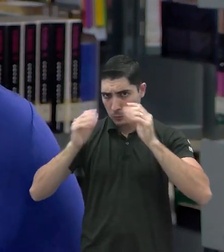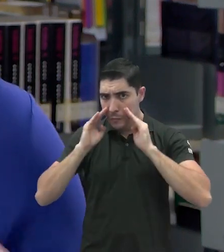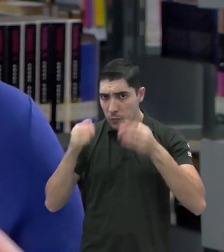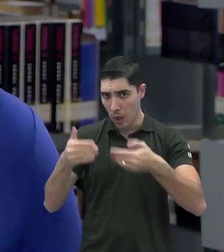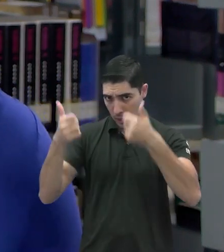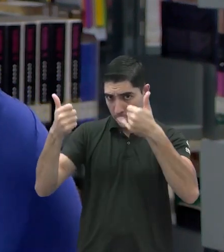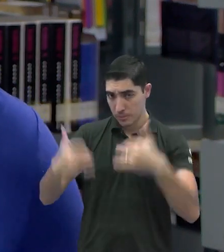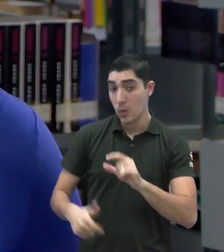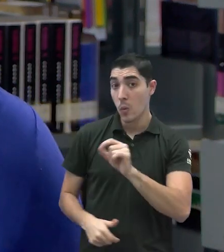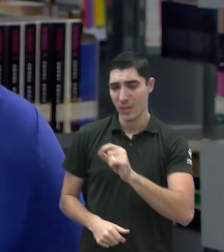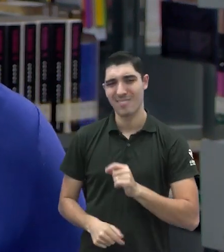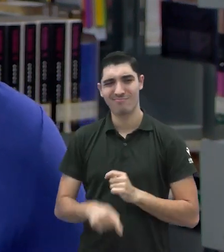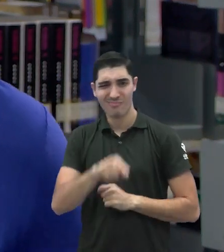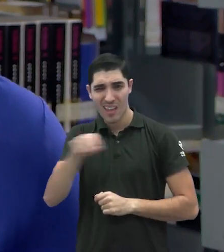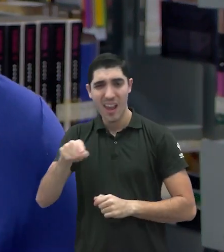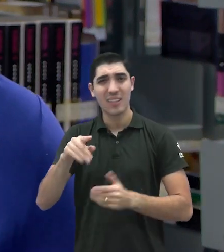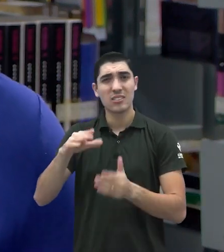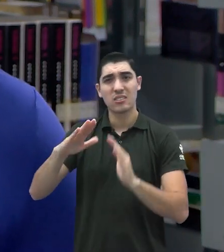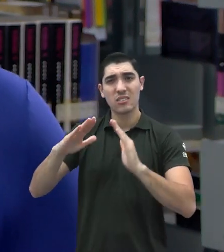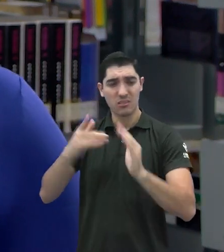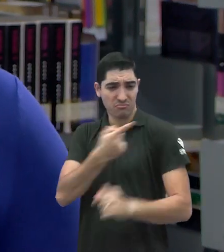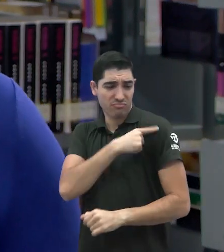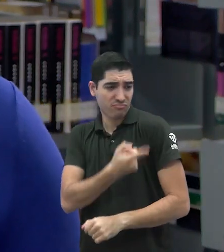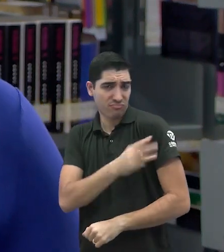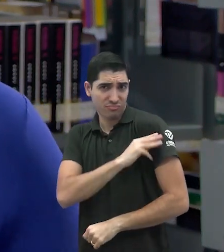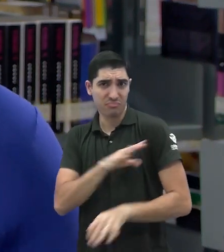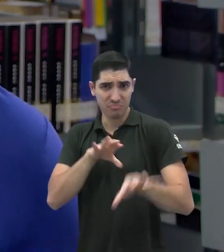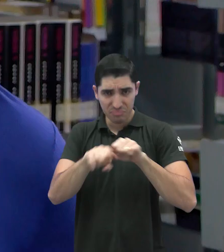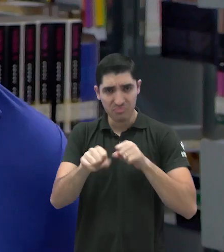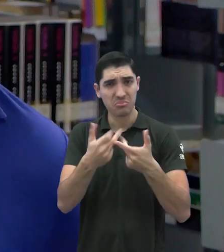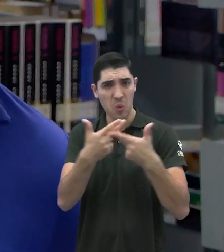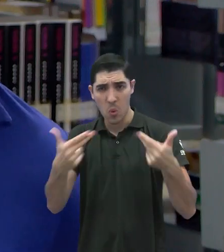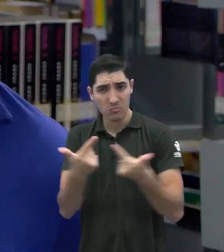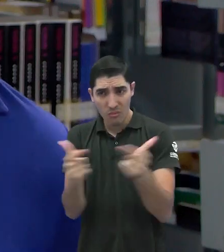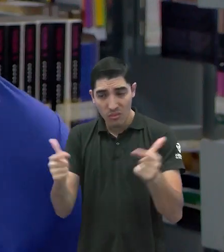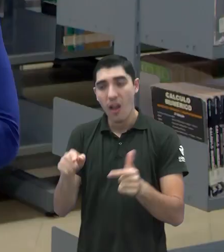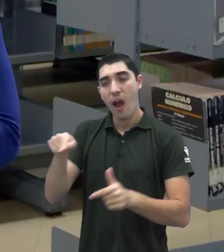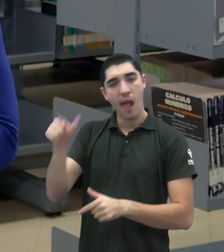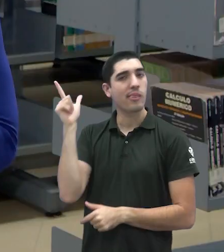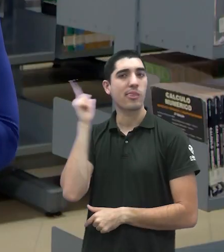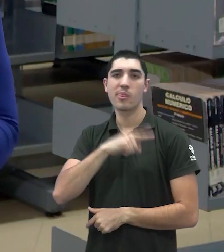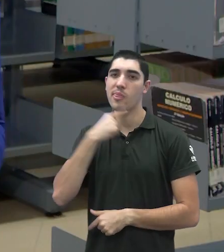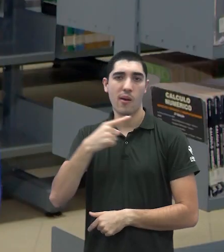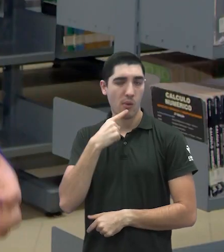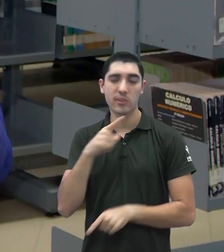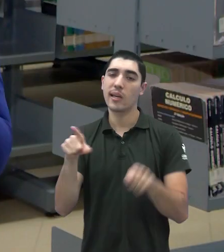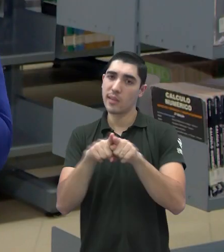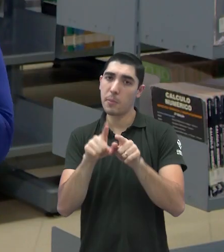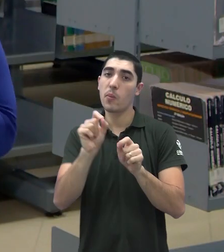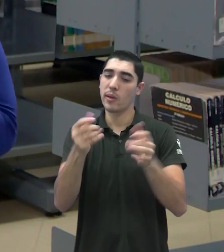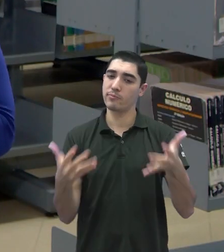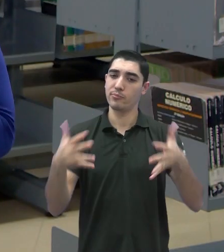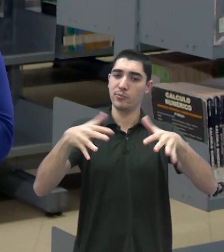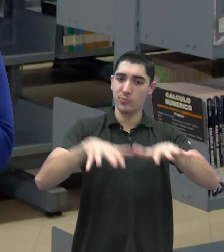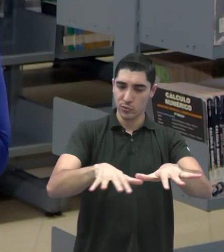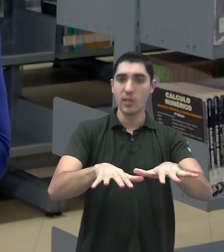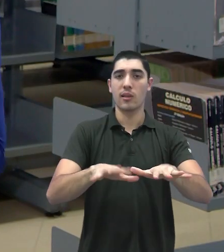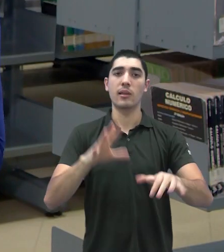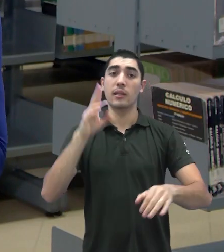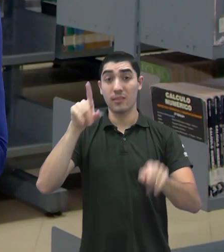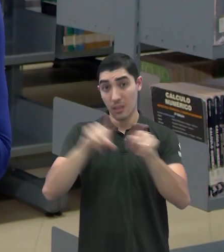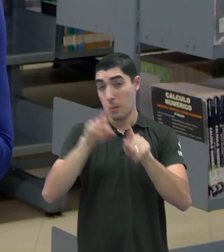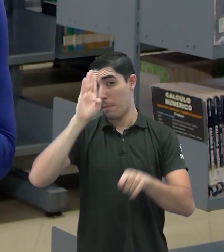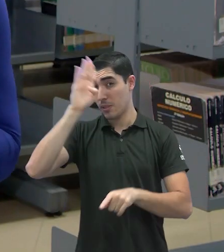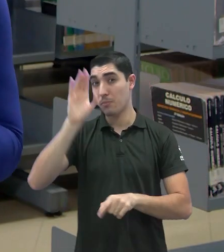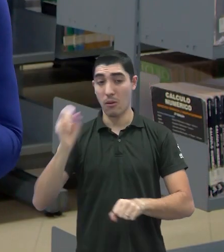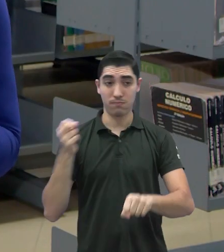a falta de escolaridade dificulta a inclusão social das pessoas com deficiência, sendo um obstáculo para a inserção